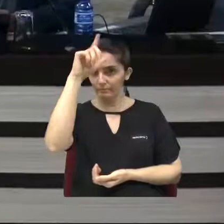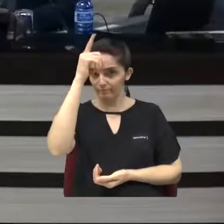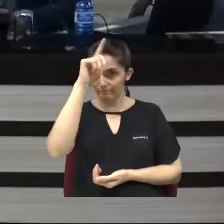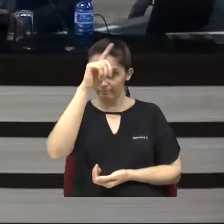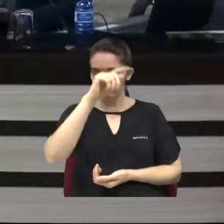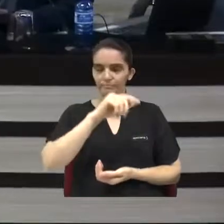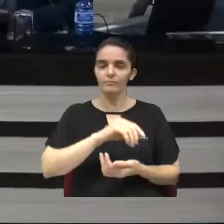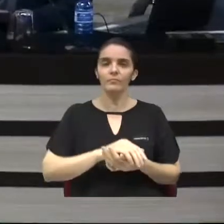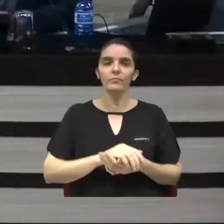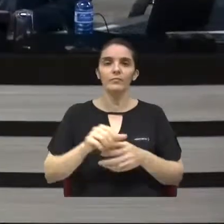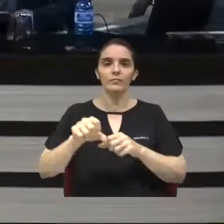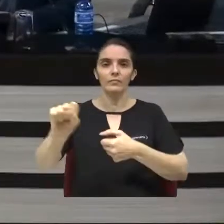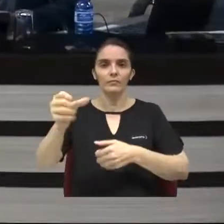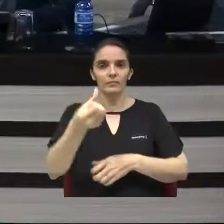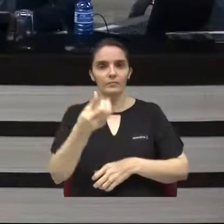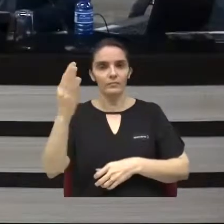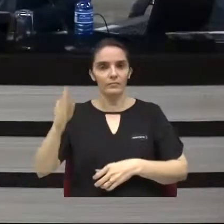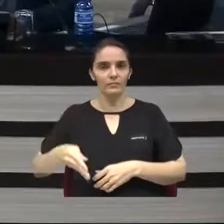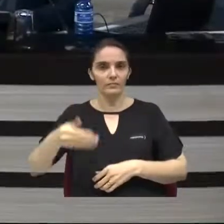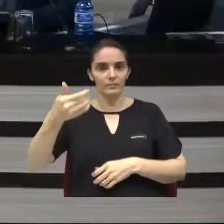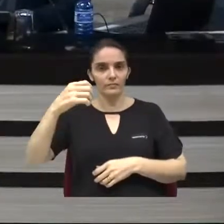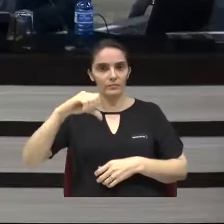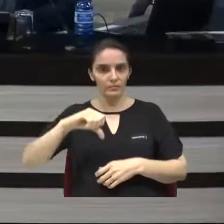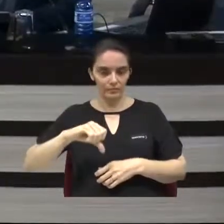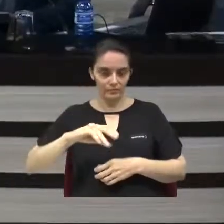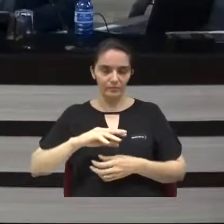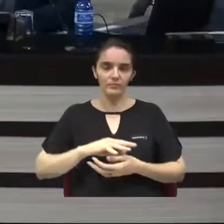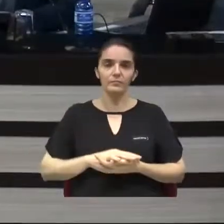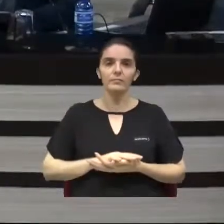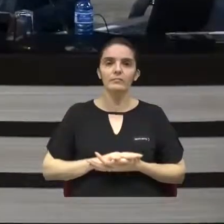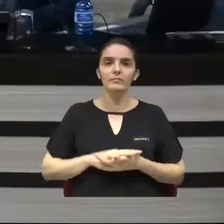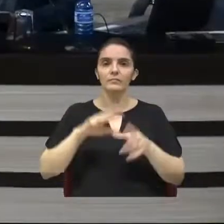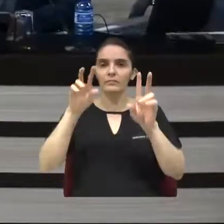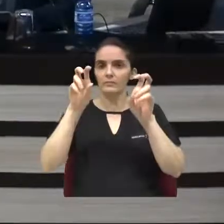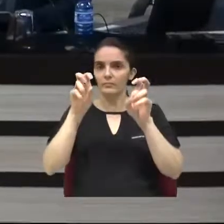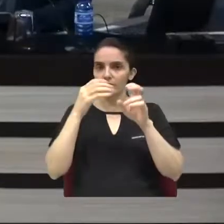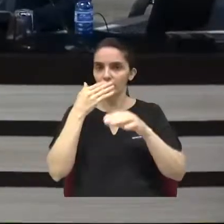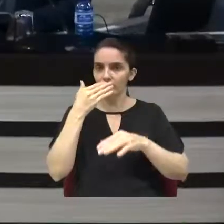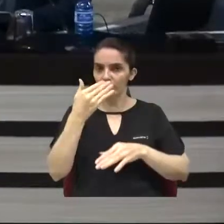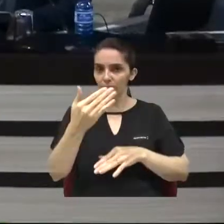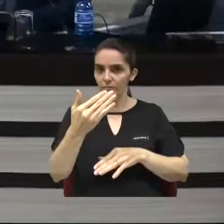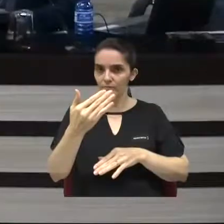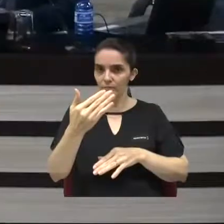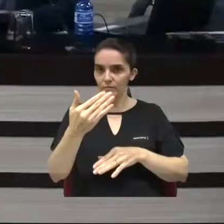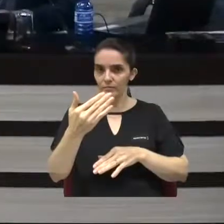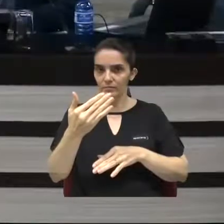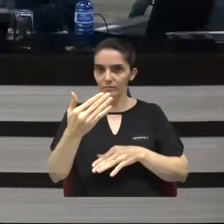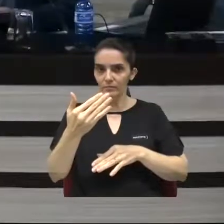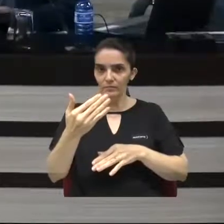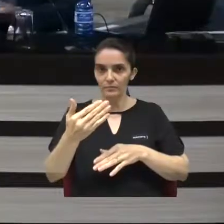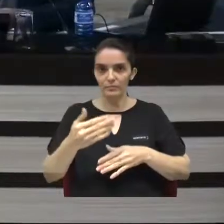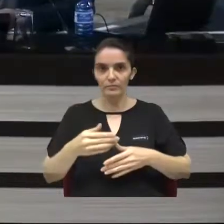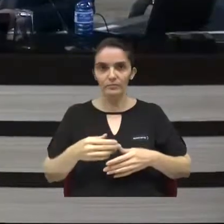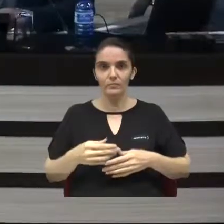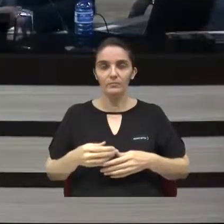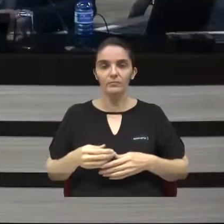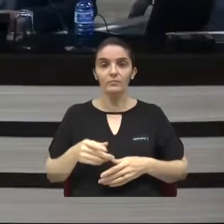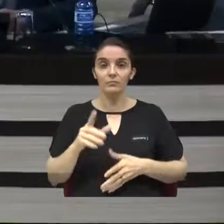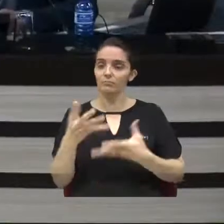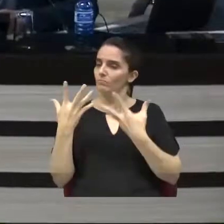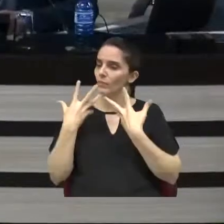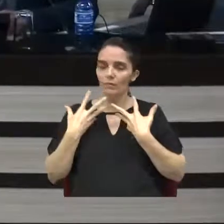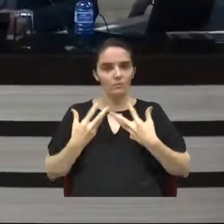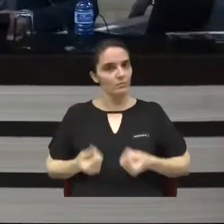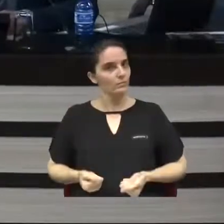Presidente, ofício 6/2019. Assunto: pedido de não recebimento de denúncia. Eu,